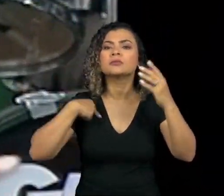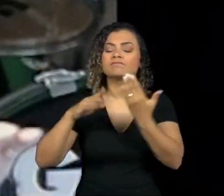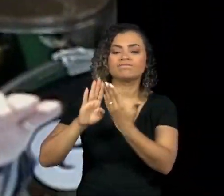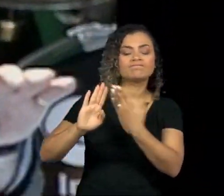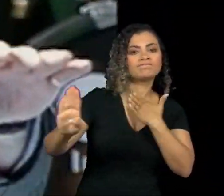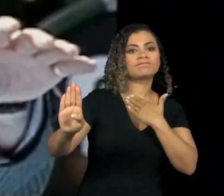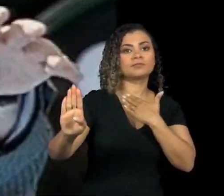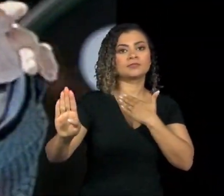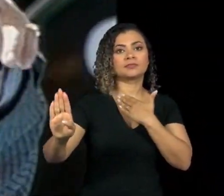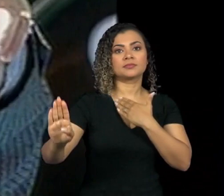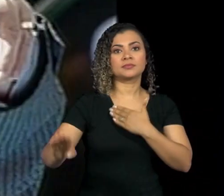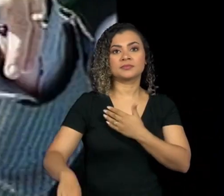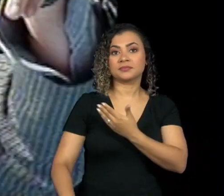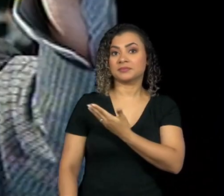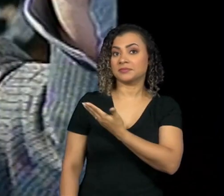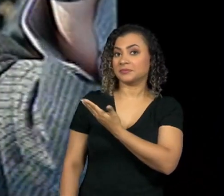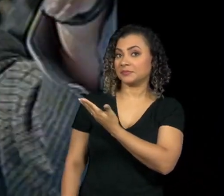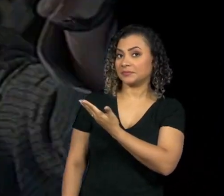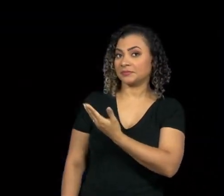cena.